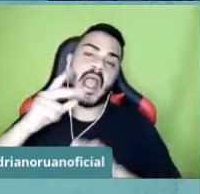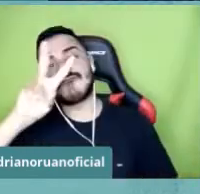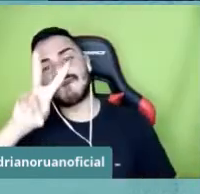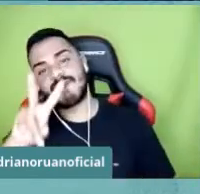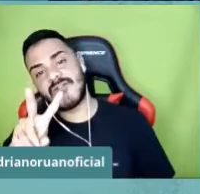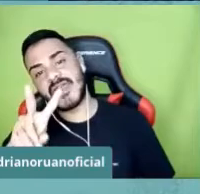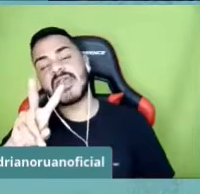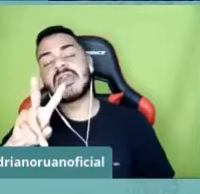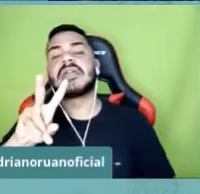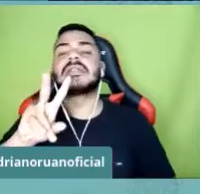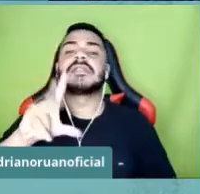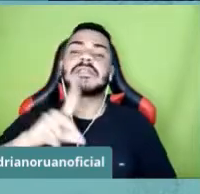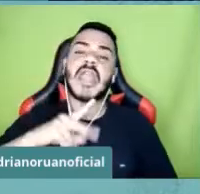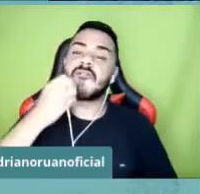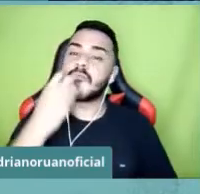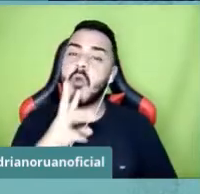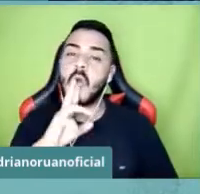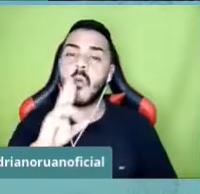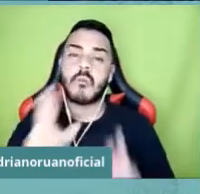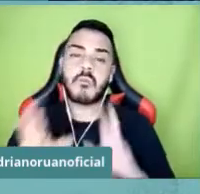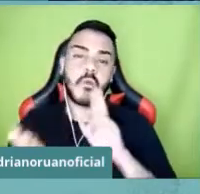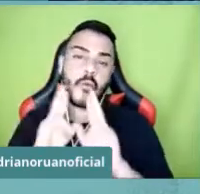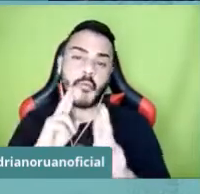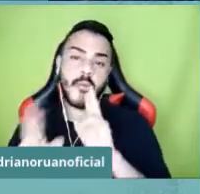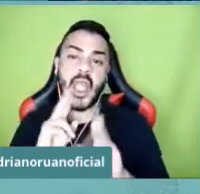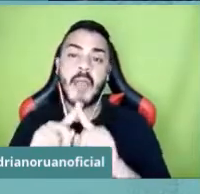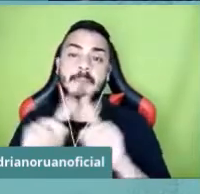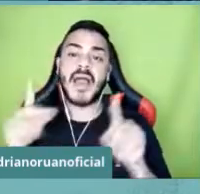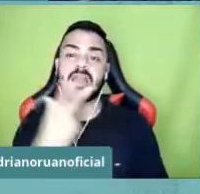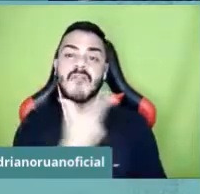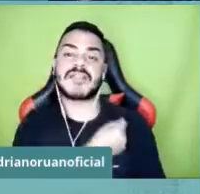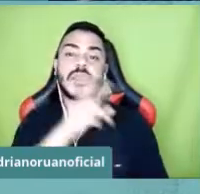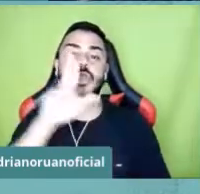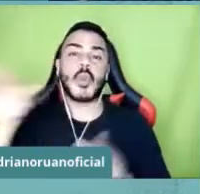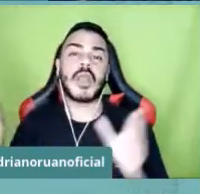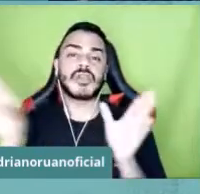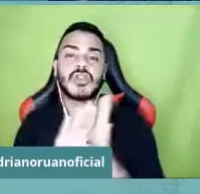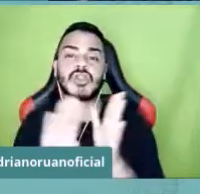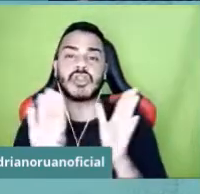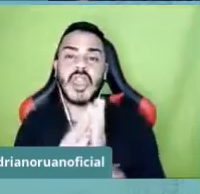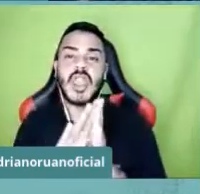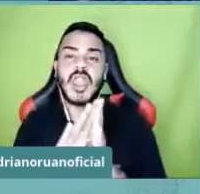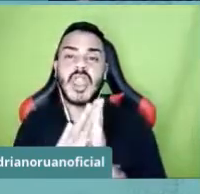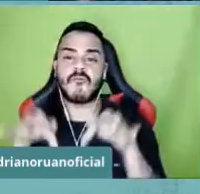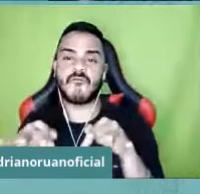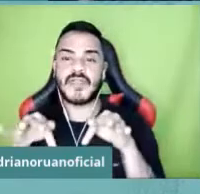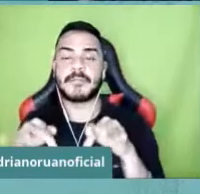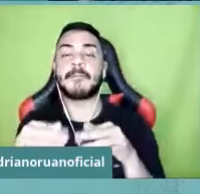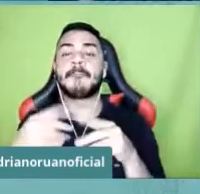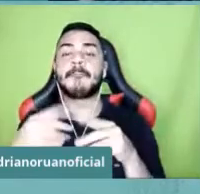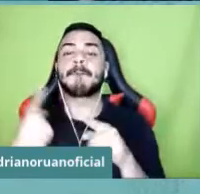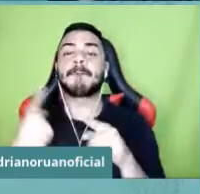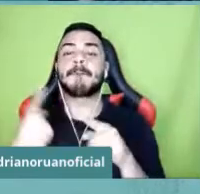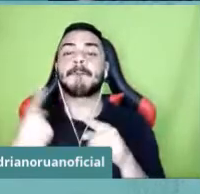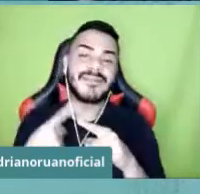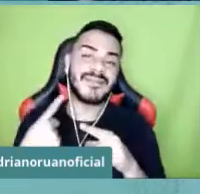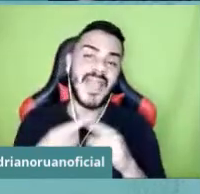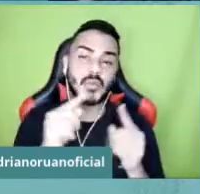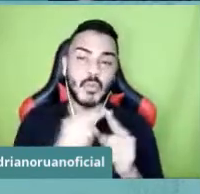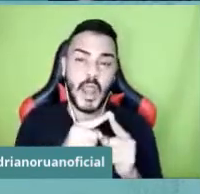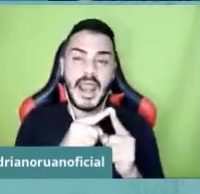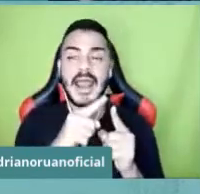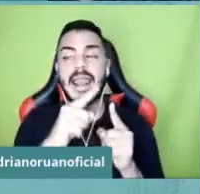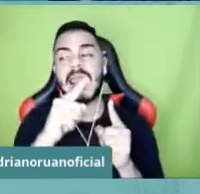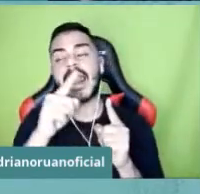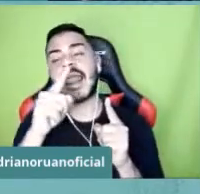resultados inicialmente e tal, e essa vacina nunca chega na fase final. Não chega porque durante esse processo